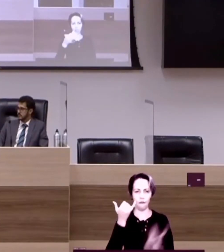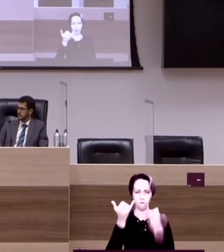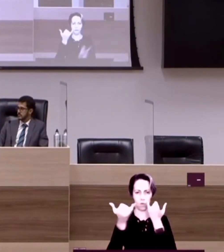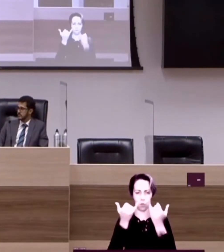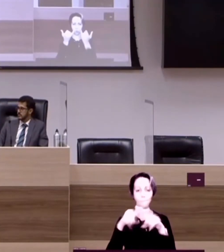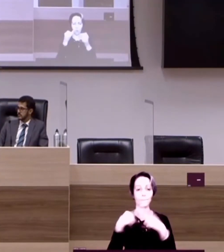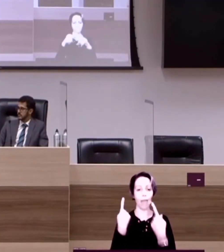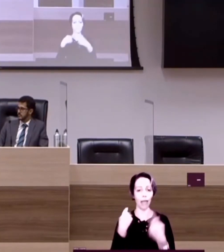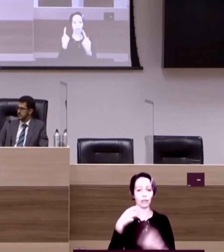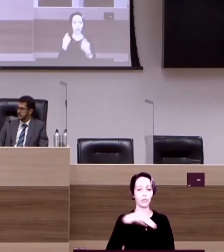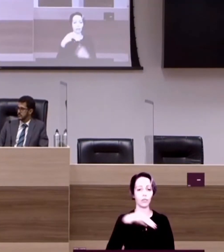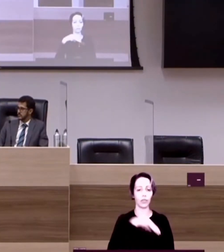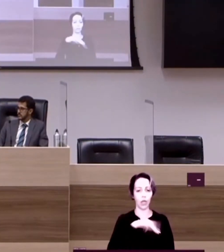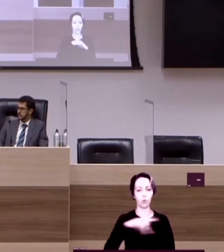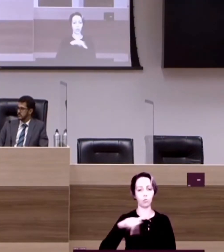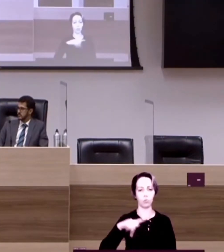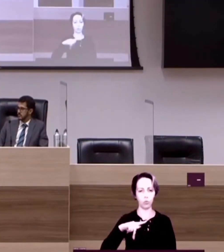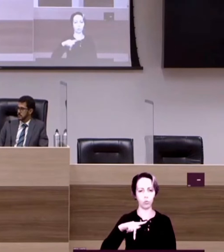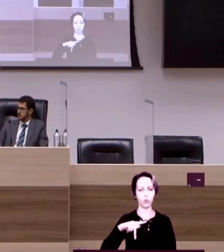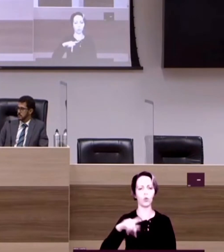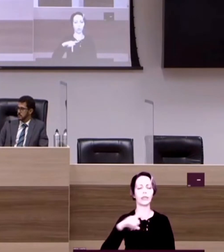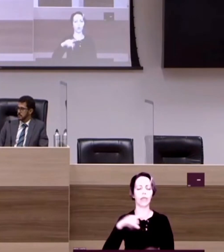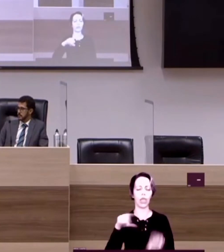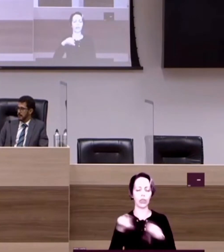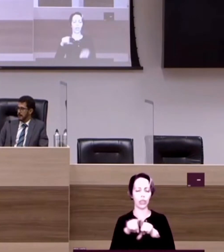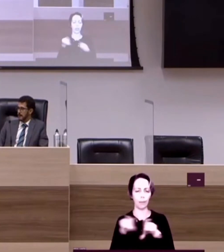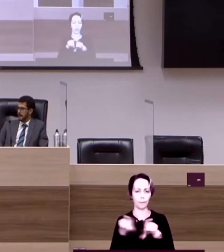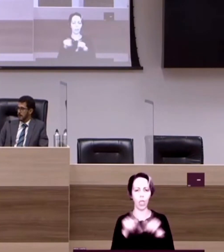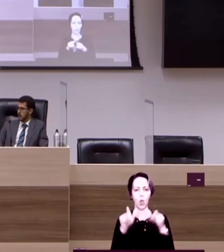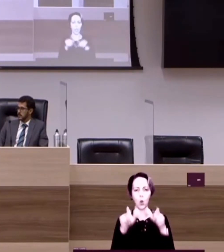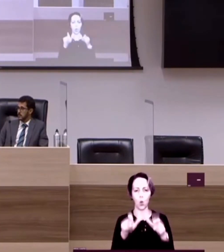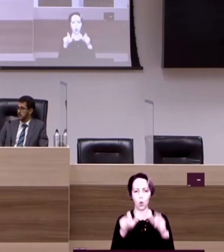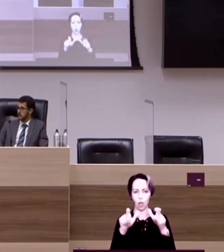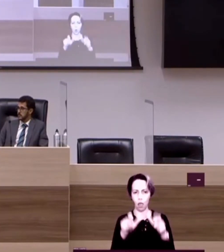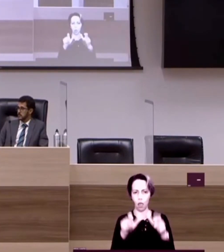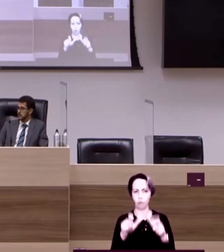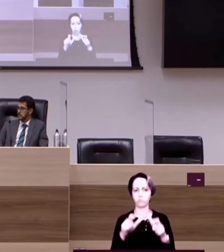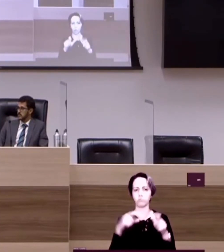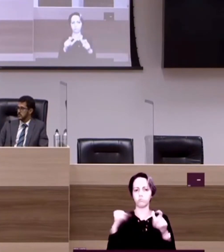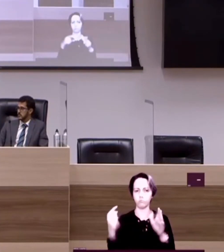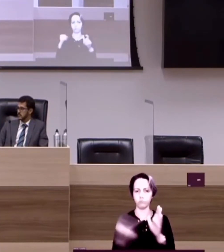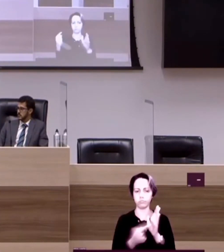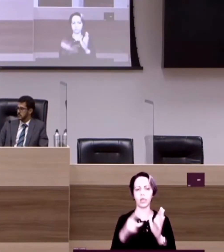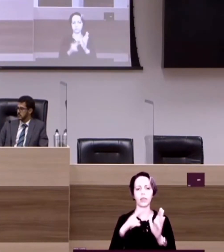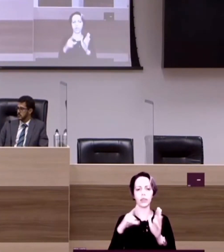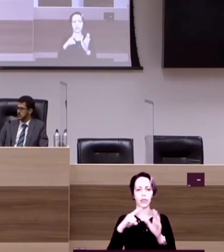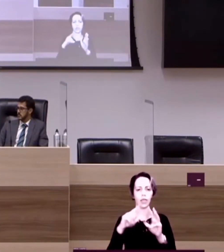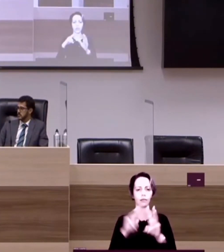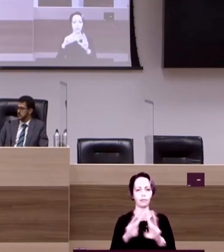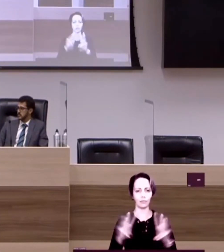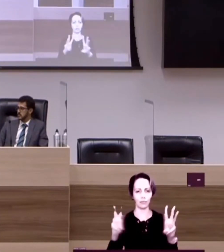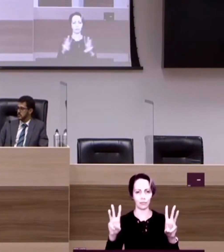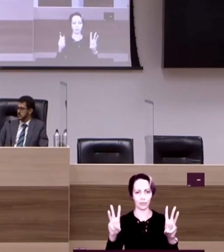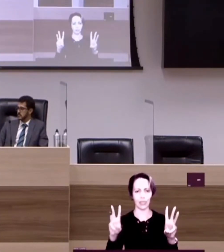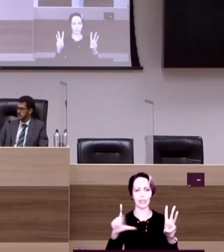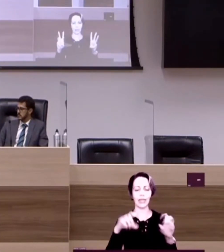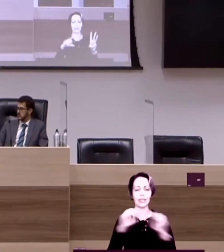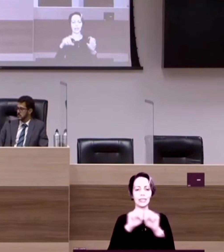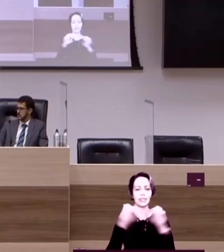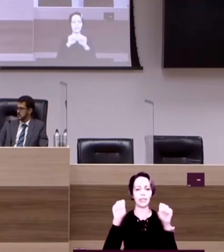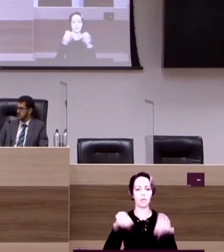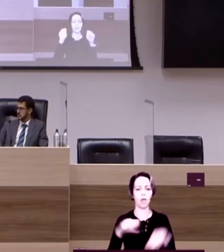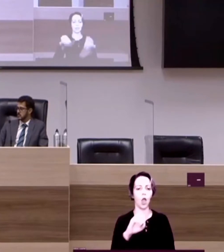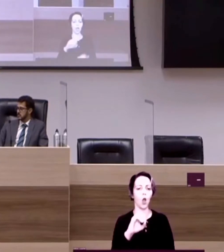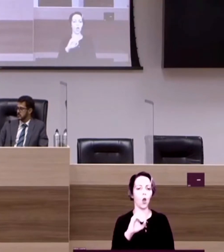a gente eu posso citar aqui o site Observe público tem lá o sistema de ouvidoria então se você acessar o site mistério continuar